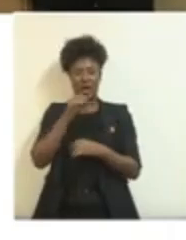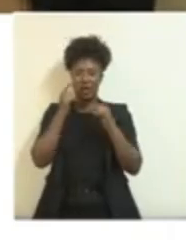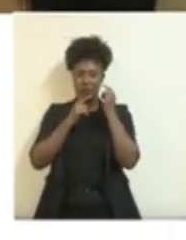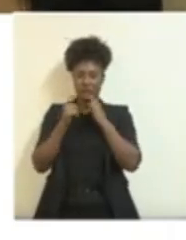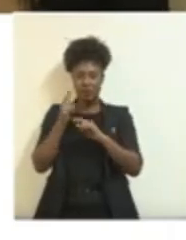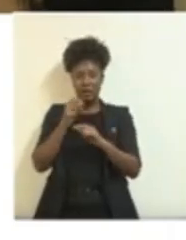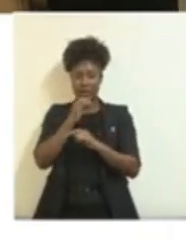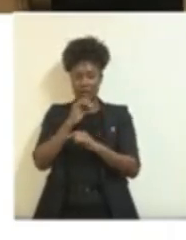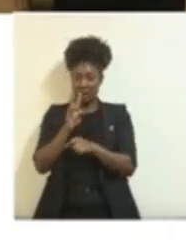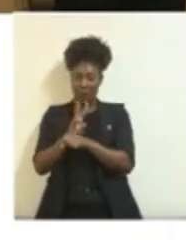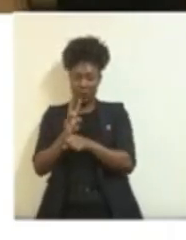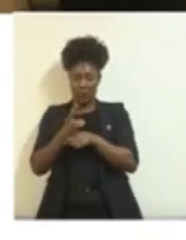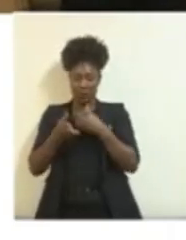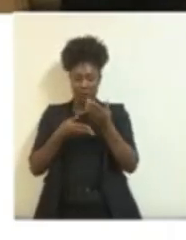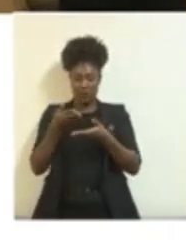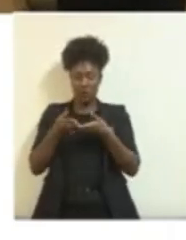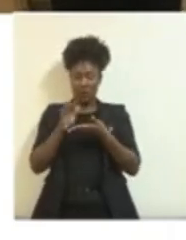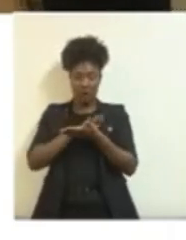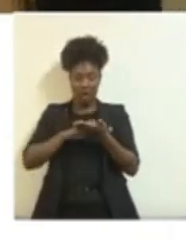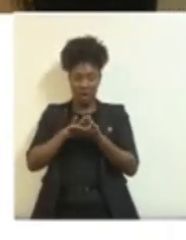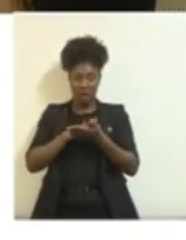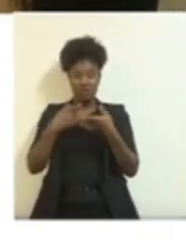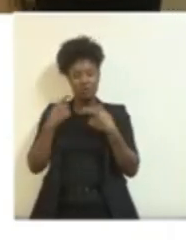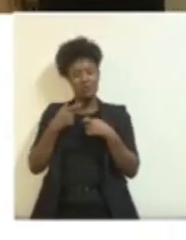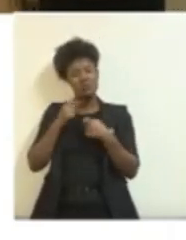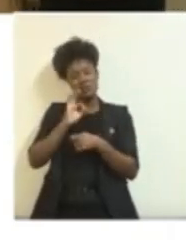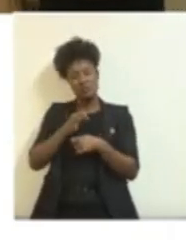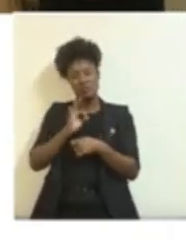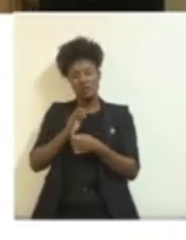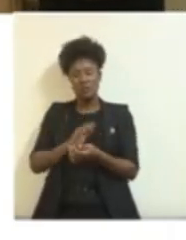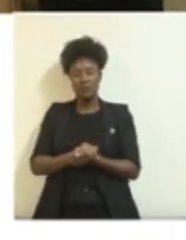não preservou ter que pagar uma compensação para quem preservou, né?